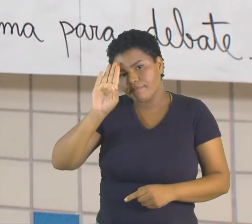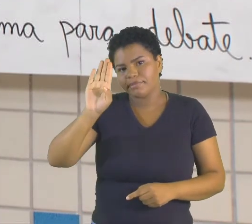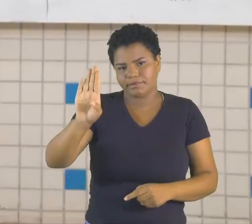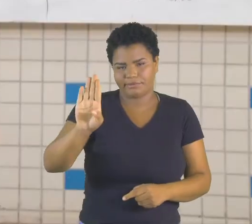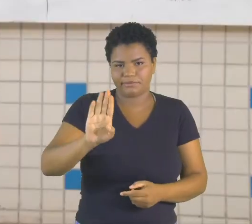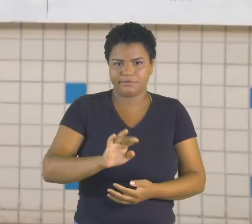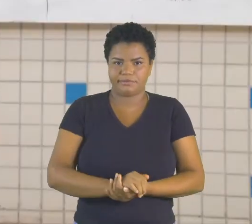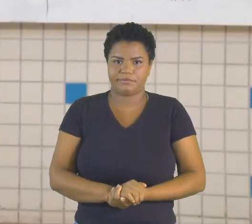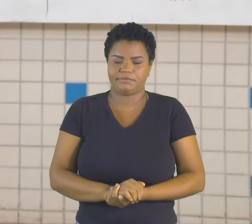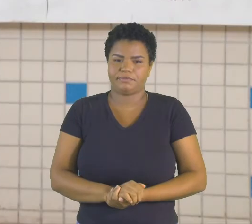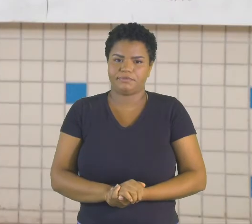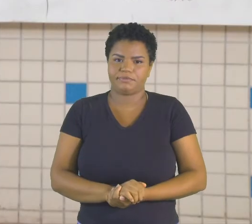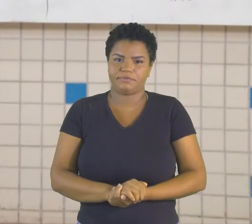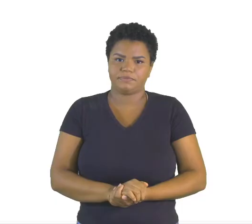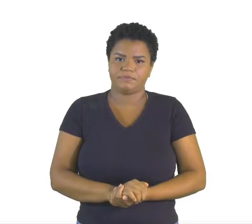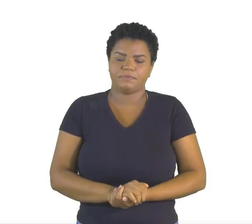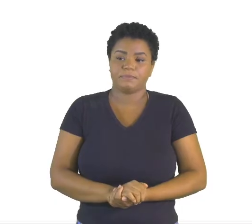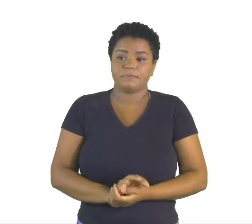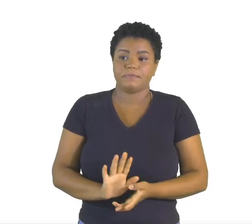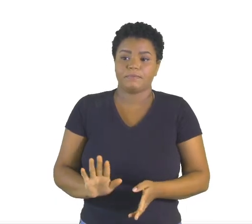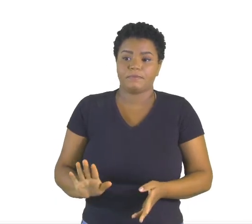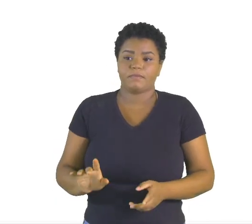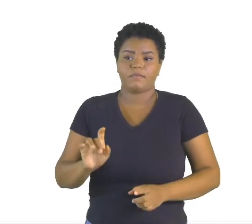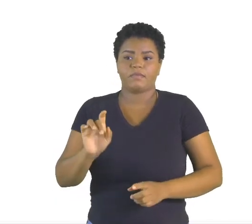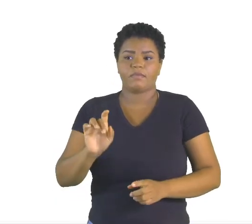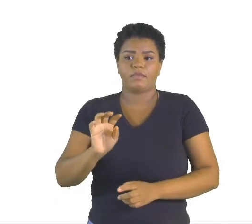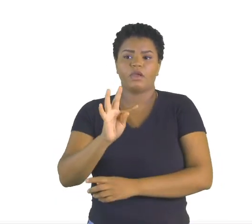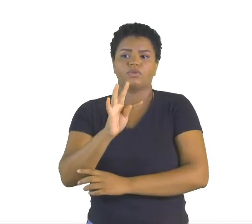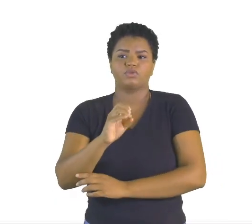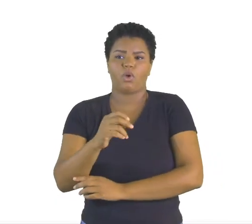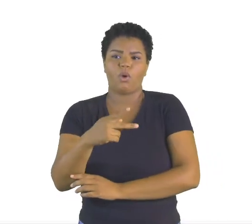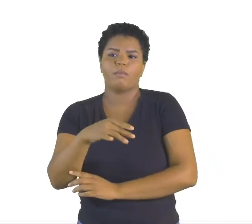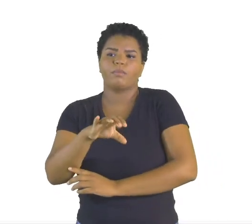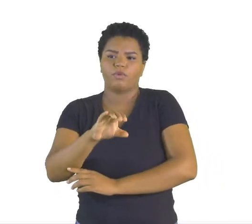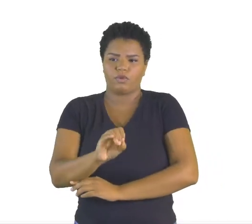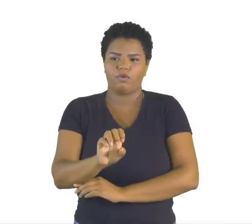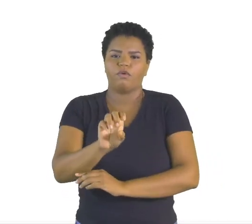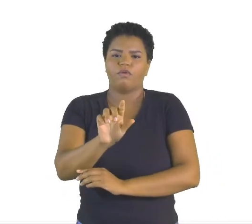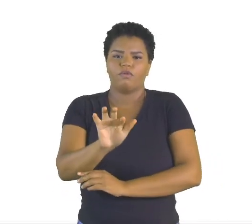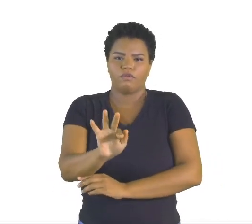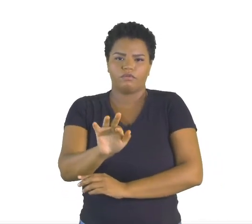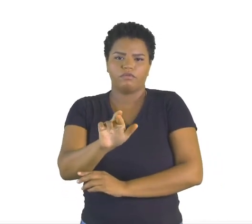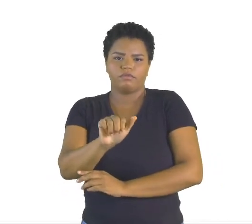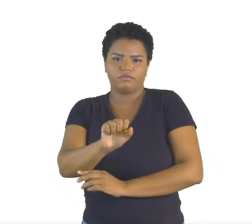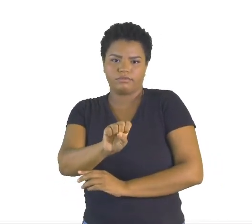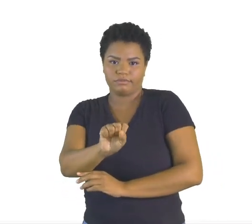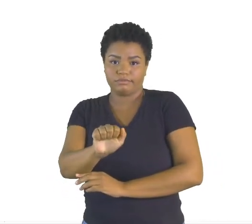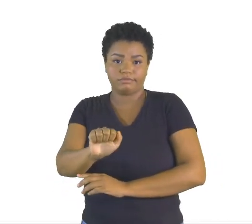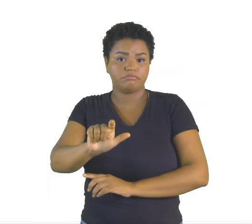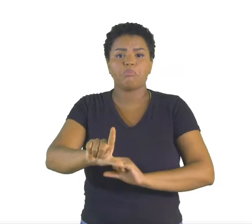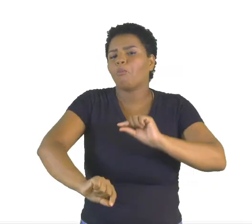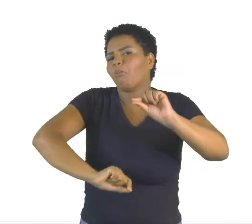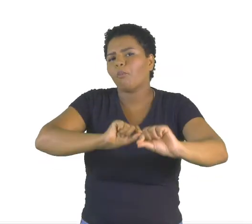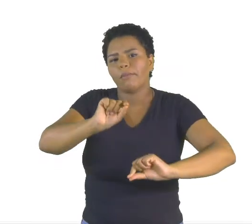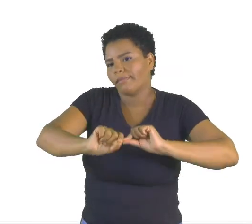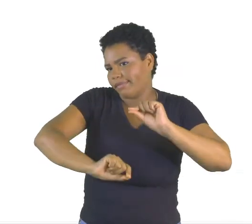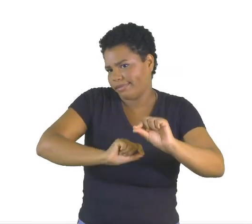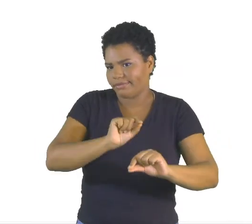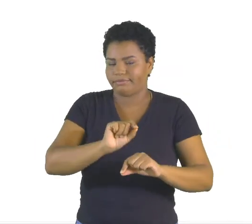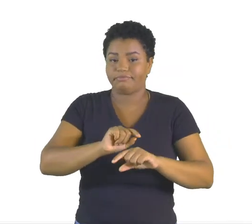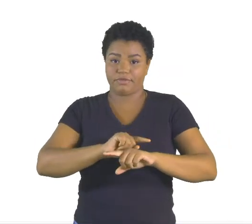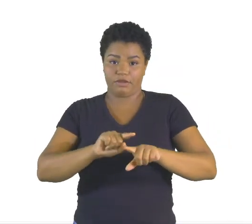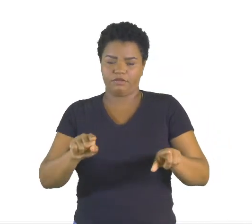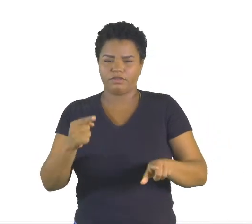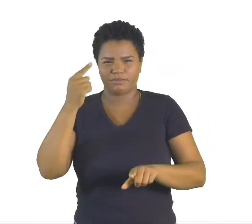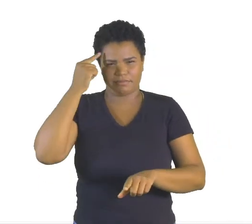principal. Mas o que é o tópico frasal, né? O que é o tópico frasal? Olha, só para vocês terem